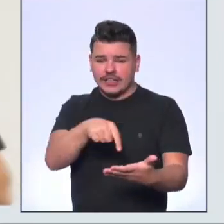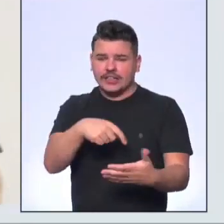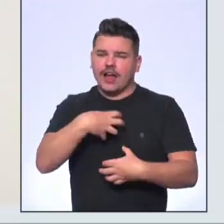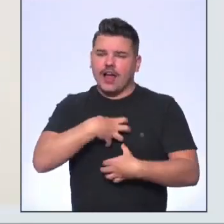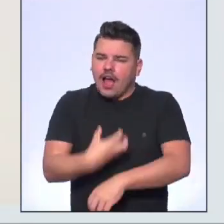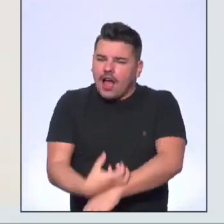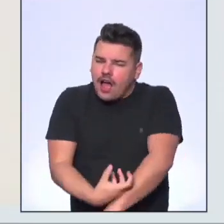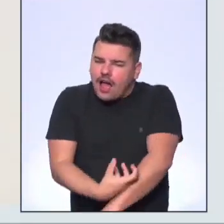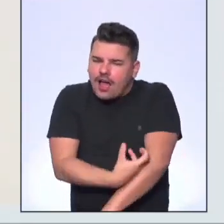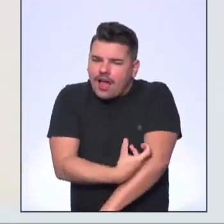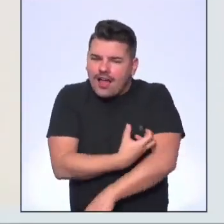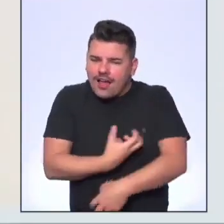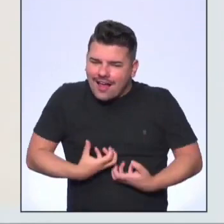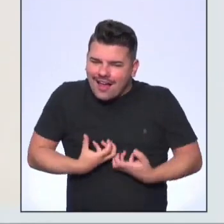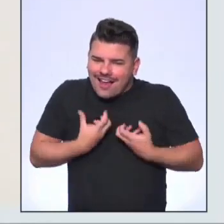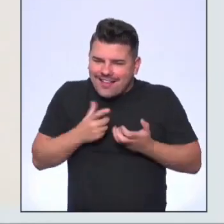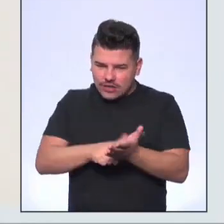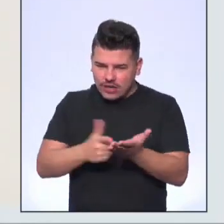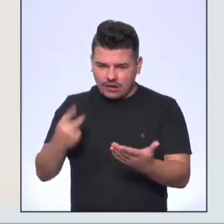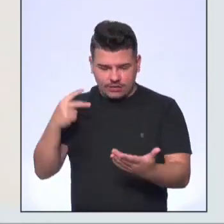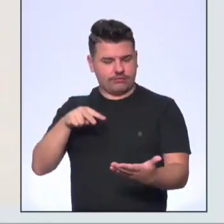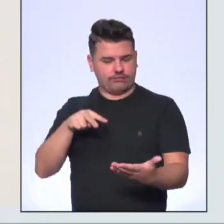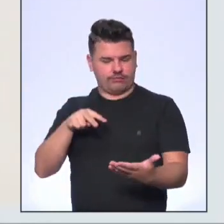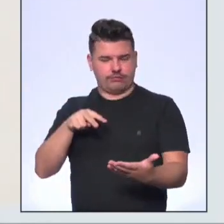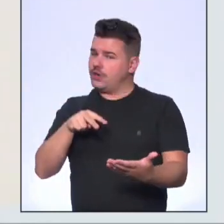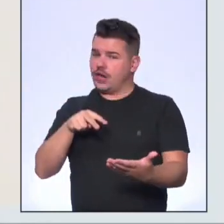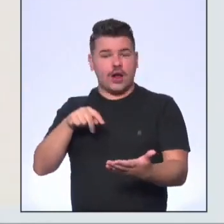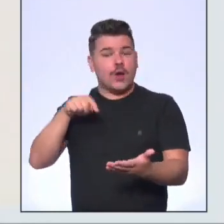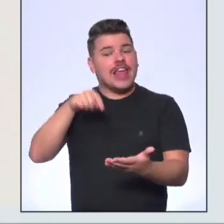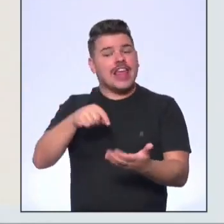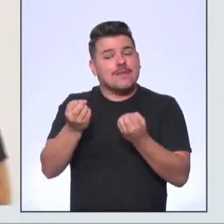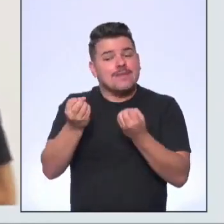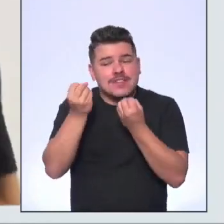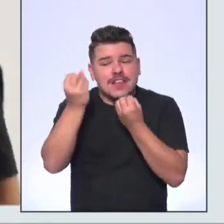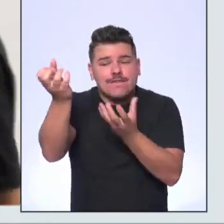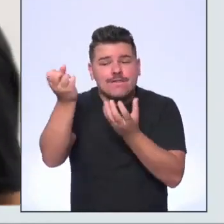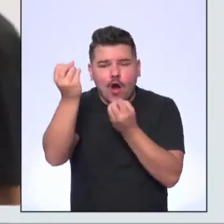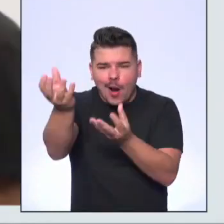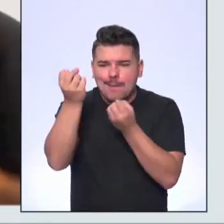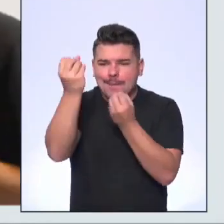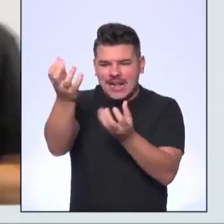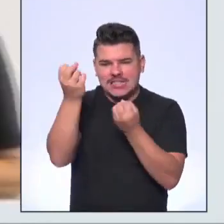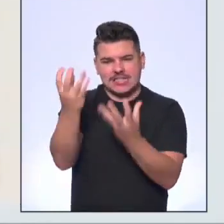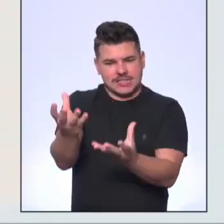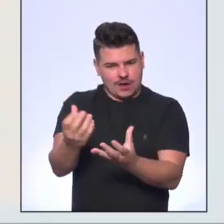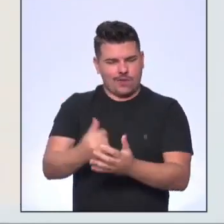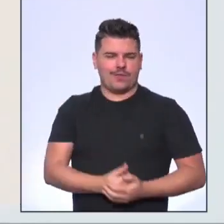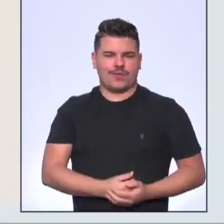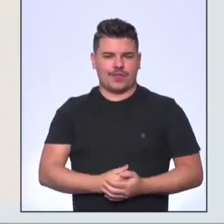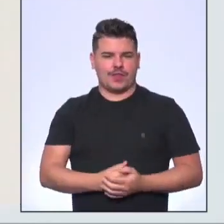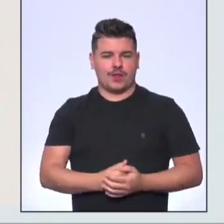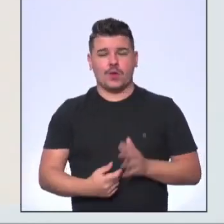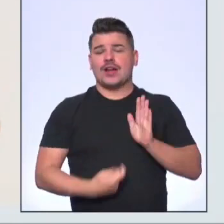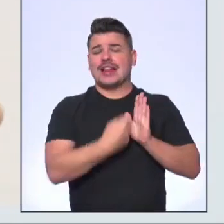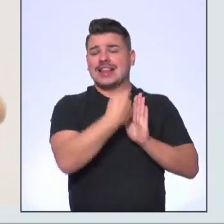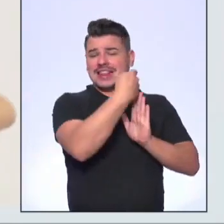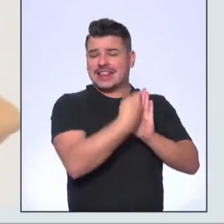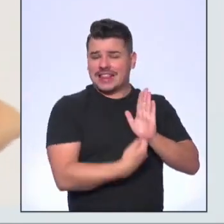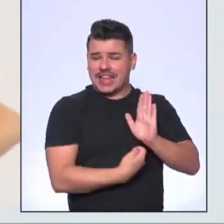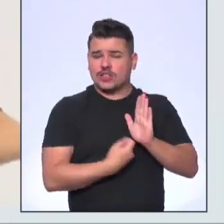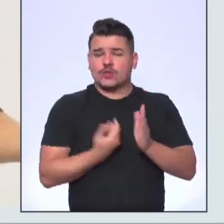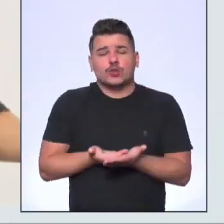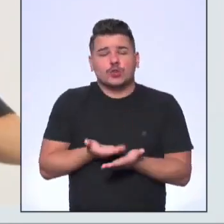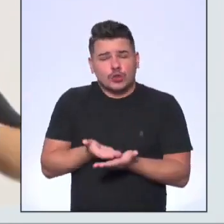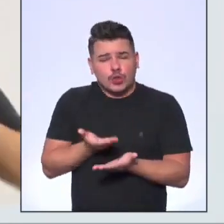provocar prazer? Não. Ela tem o objetivo de informar. Um texto didático. Texto didático tem o